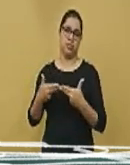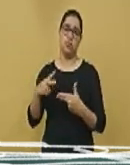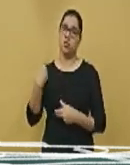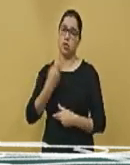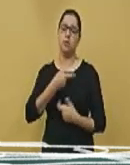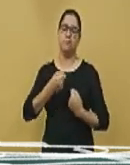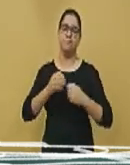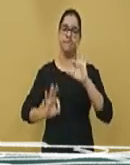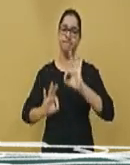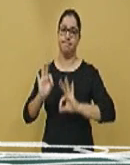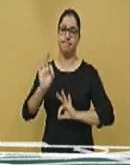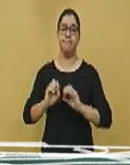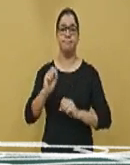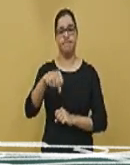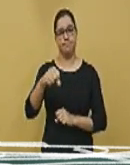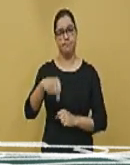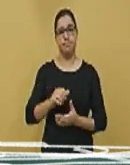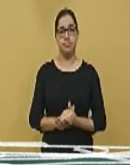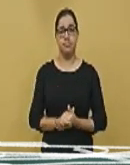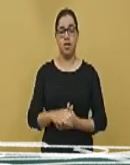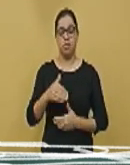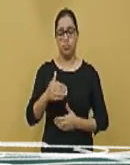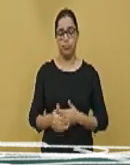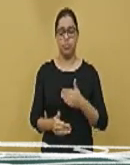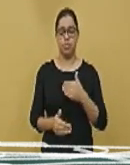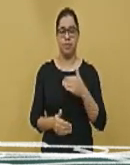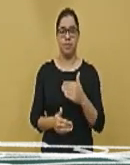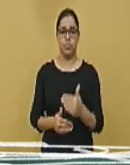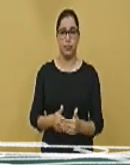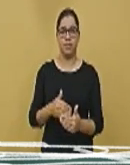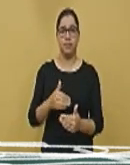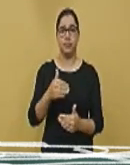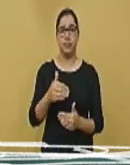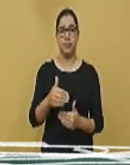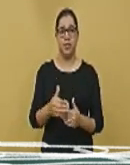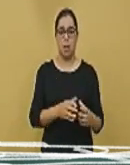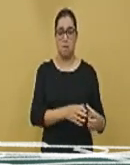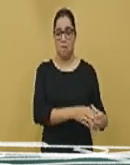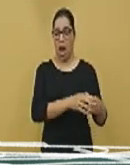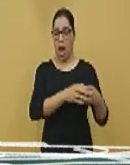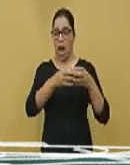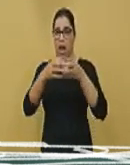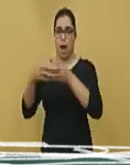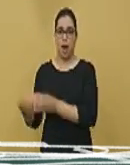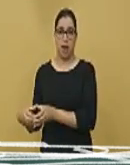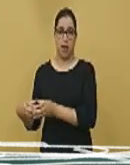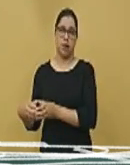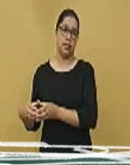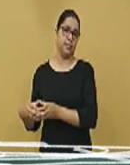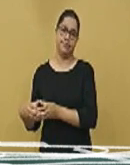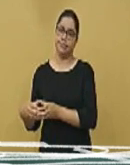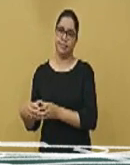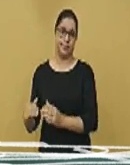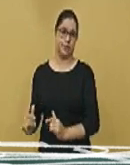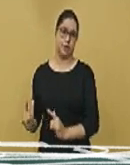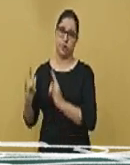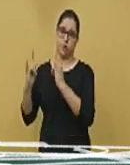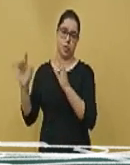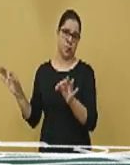isso e a gente vai fazer aos poucos, porque não vai ser todo mundo que vai poder ir junto para quando ficar o prédio pronto da